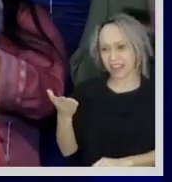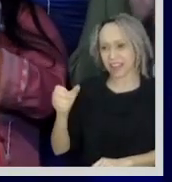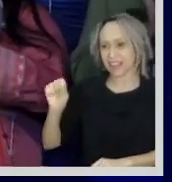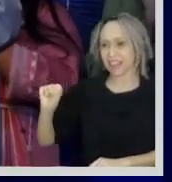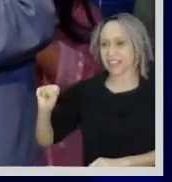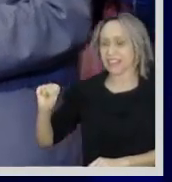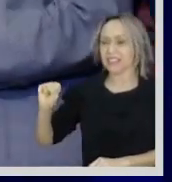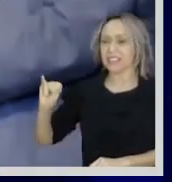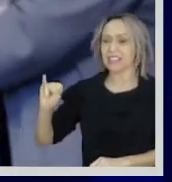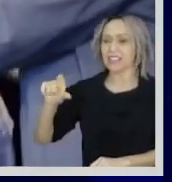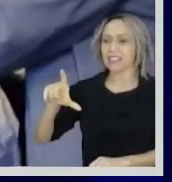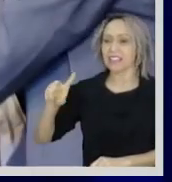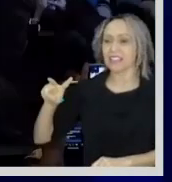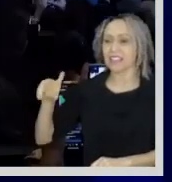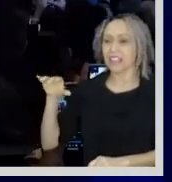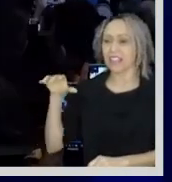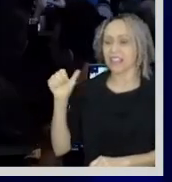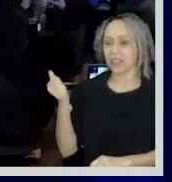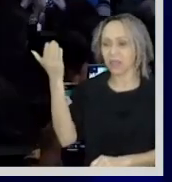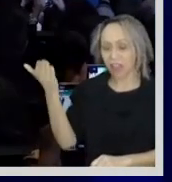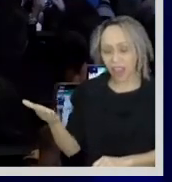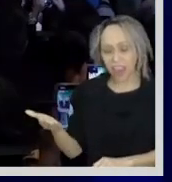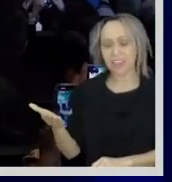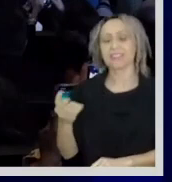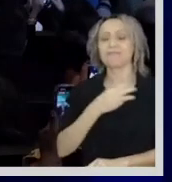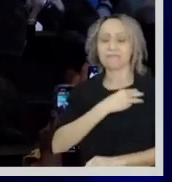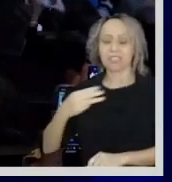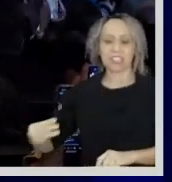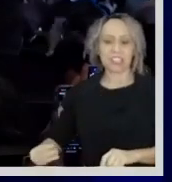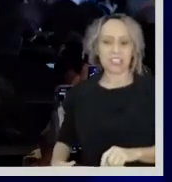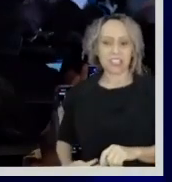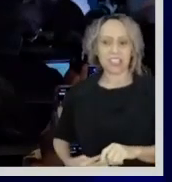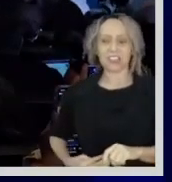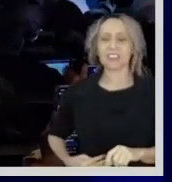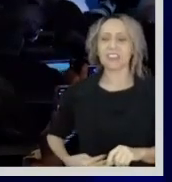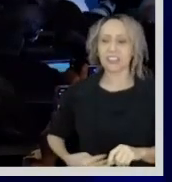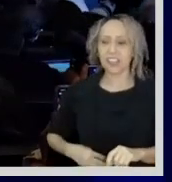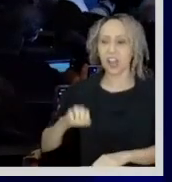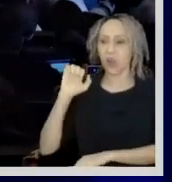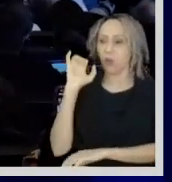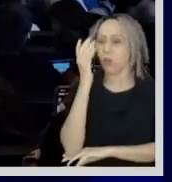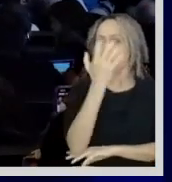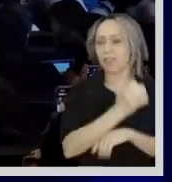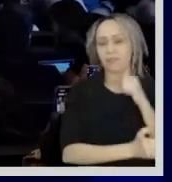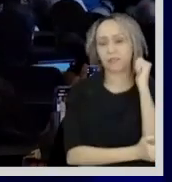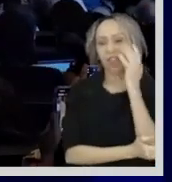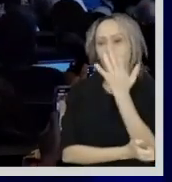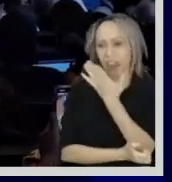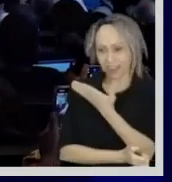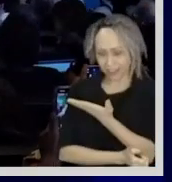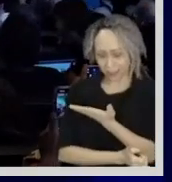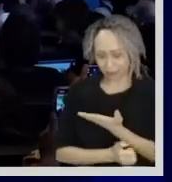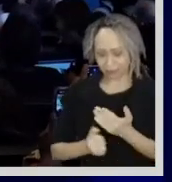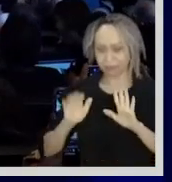homens dentro de um arcabouço de liderança, não é? Quando a gente vê o segundo escalão, principalmente ali,